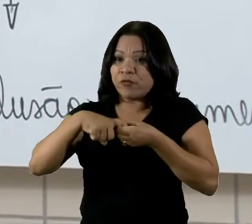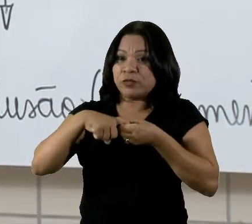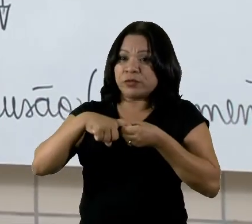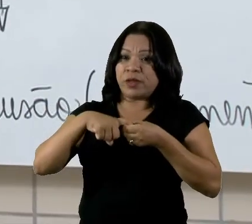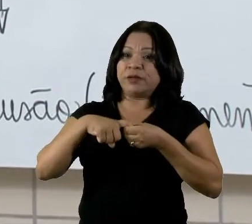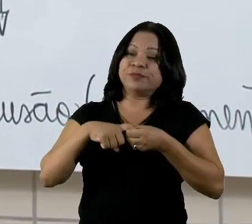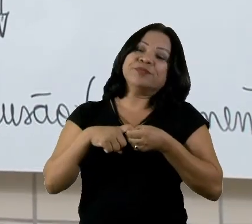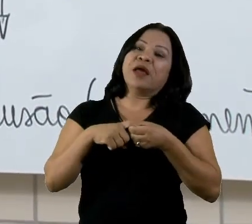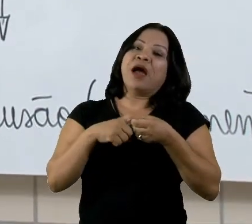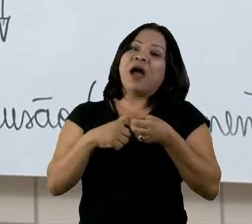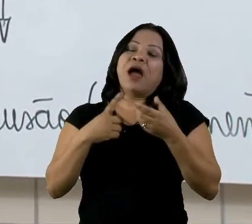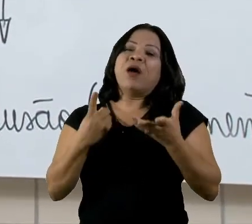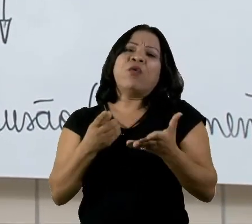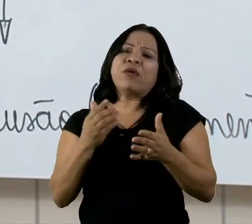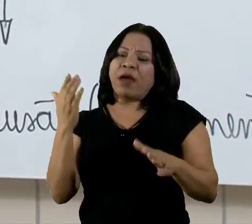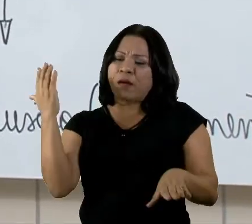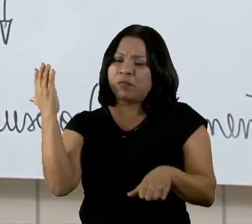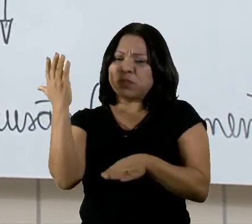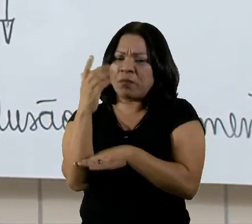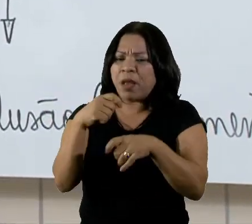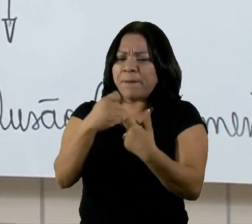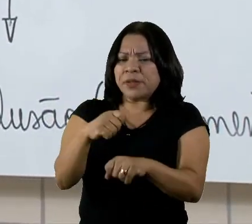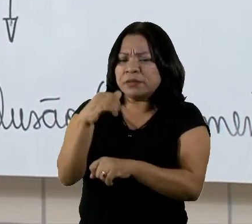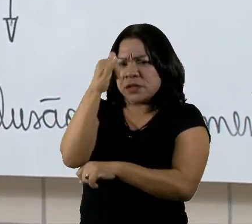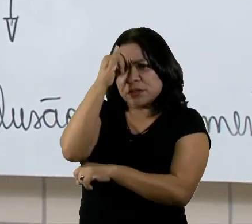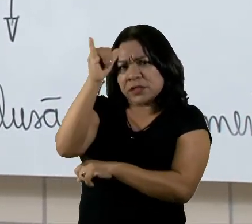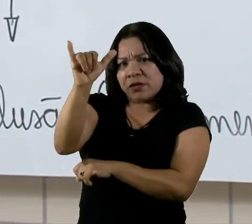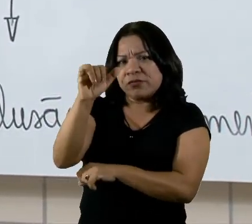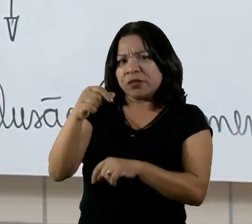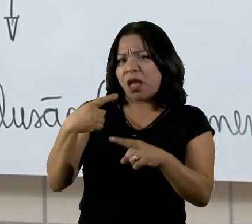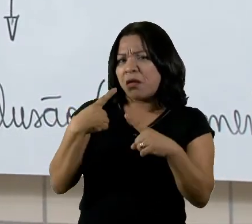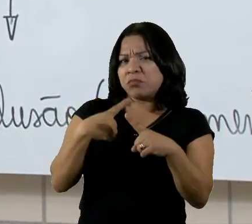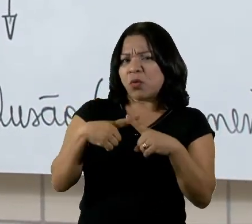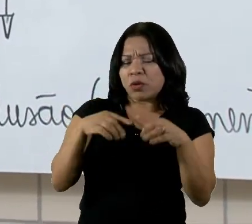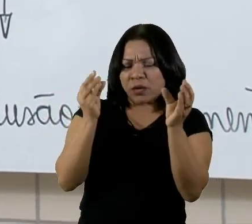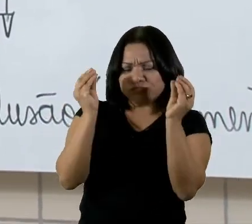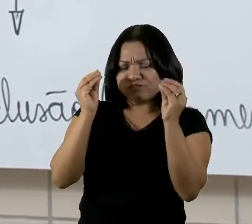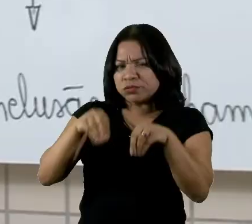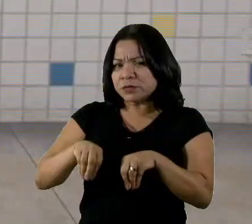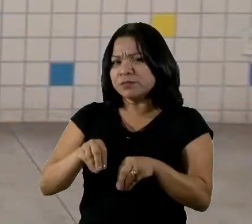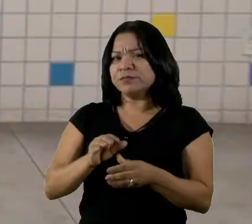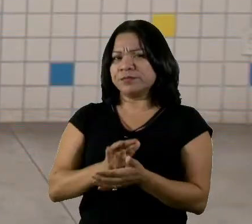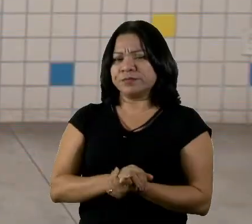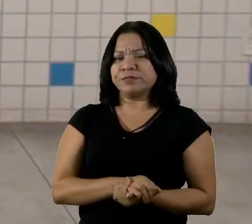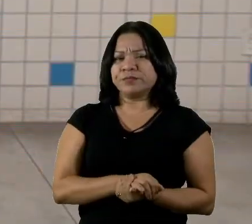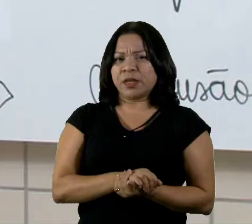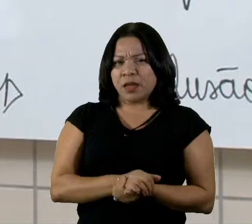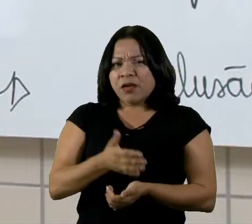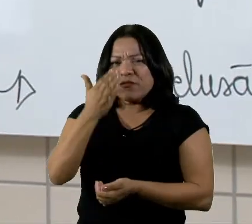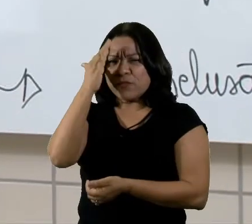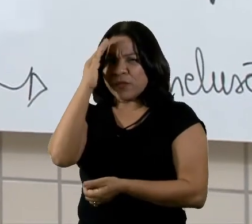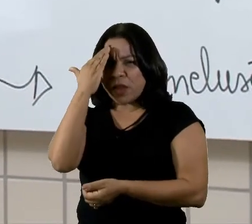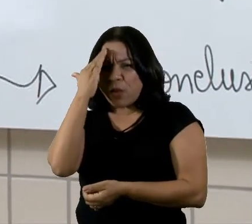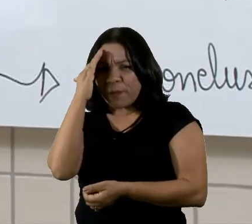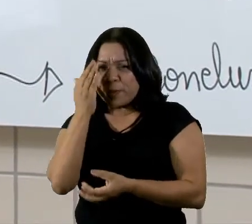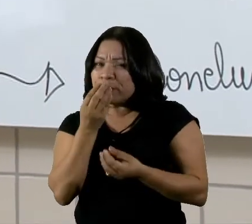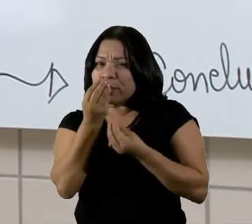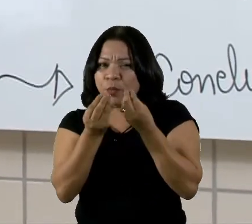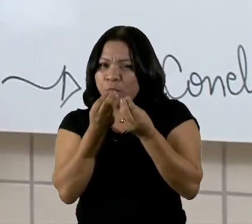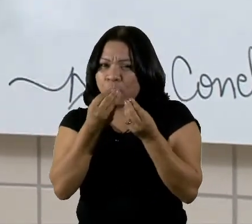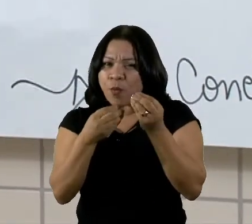ser evitado, que ele gera prejuízos. Combinado? Vocês compreenderam como que deve ser um